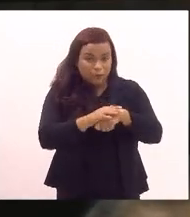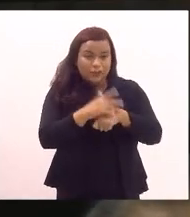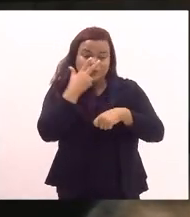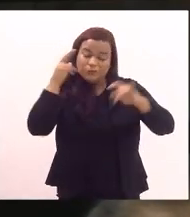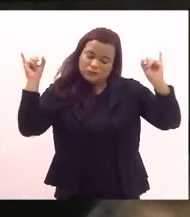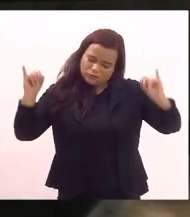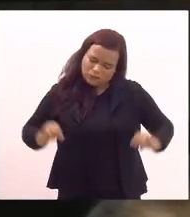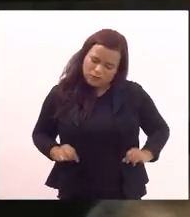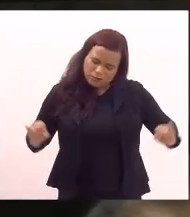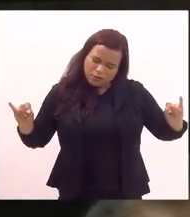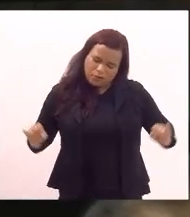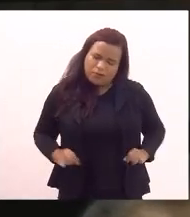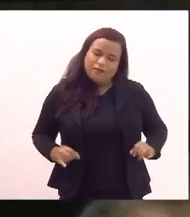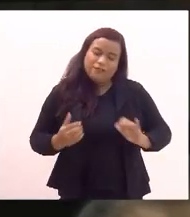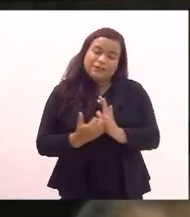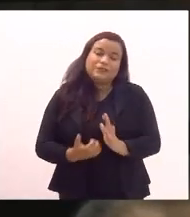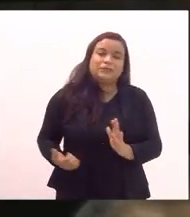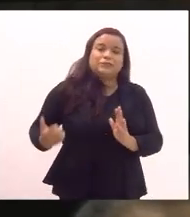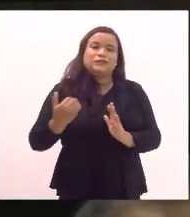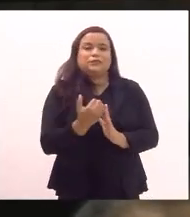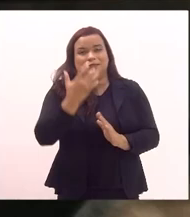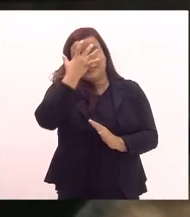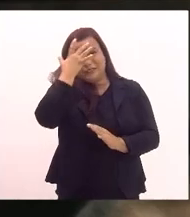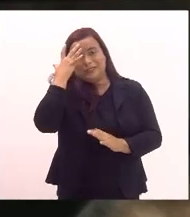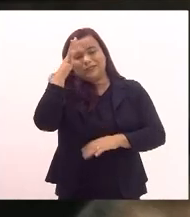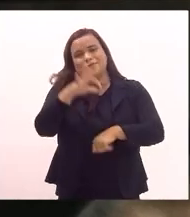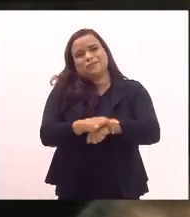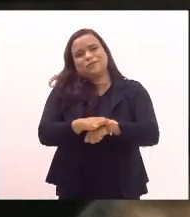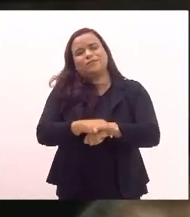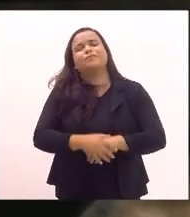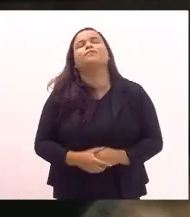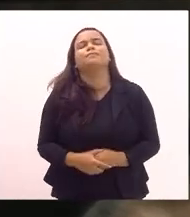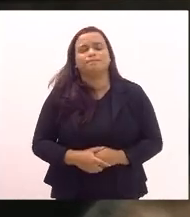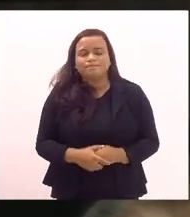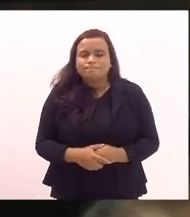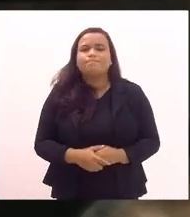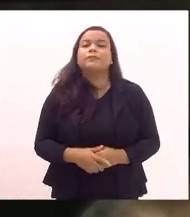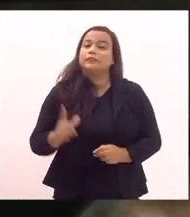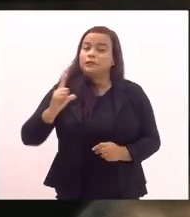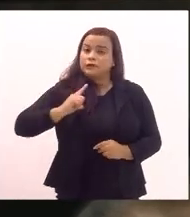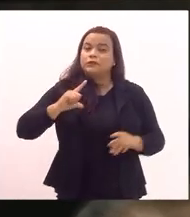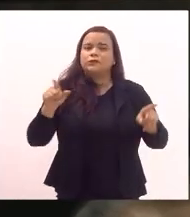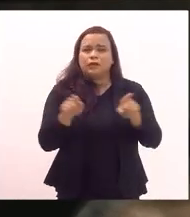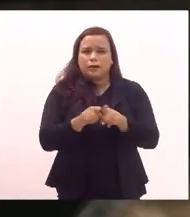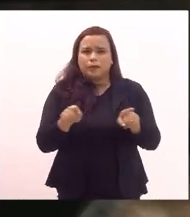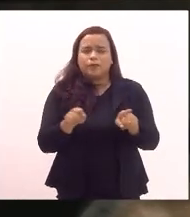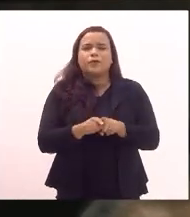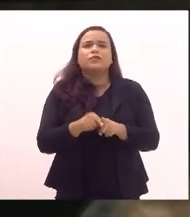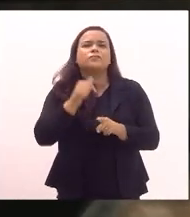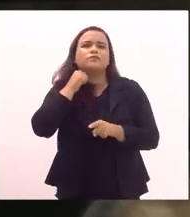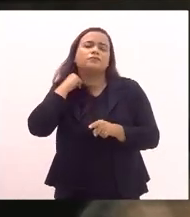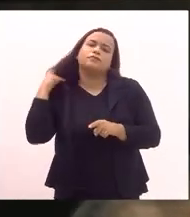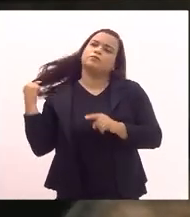maltrata que judia dos pacientes nós temos